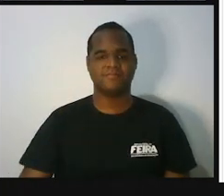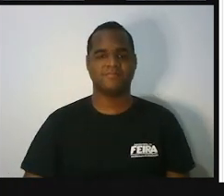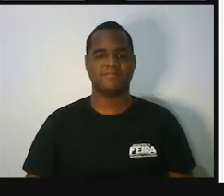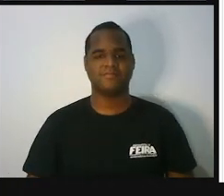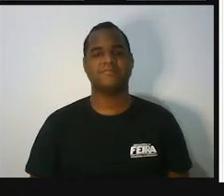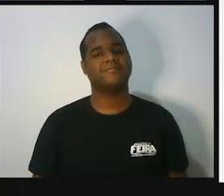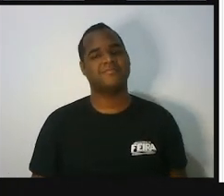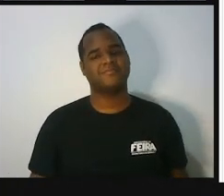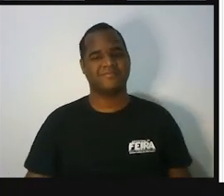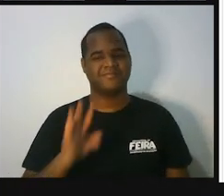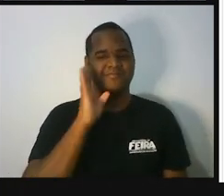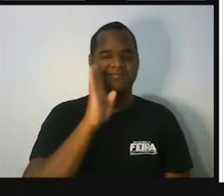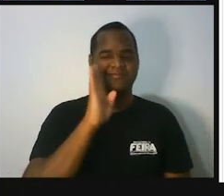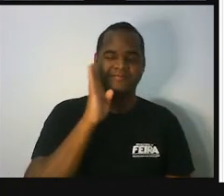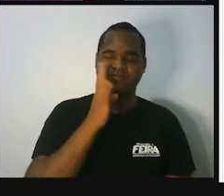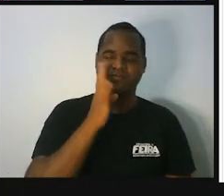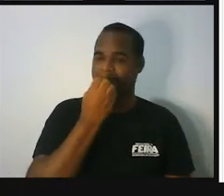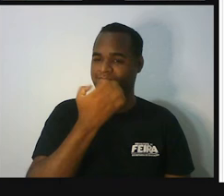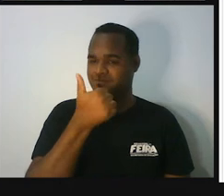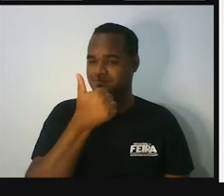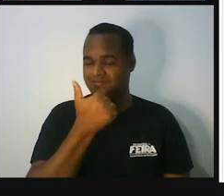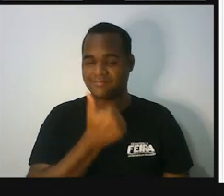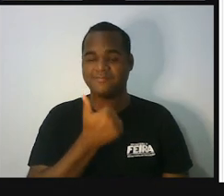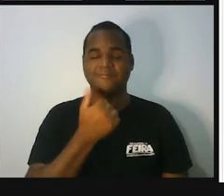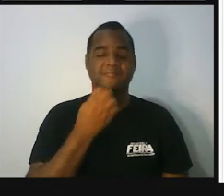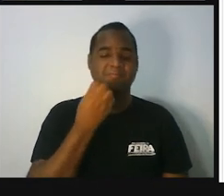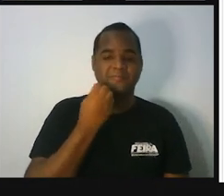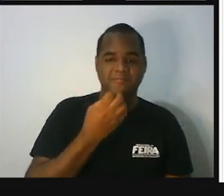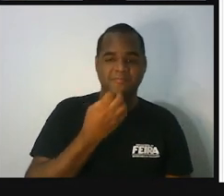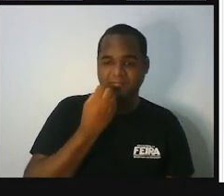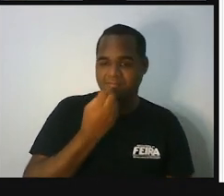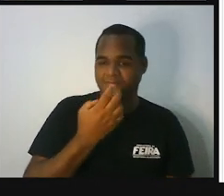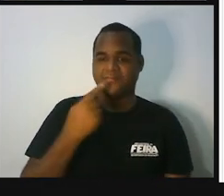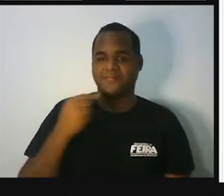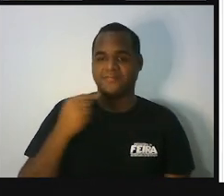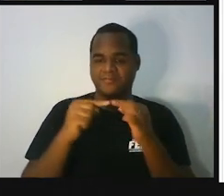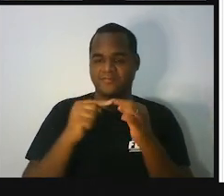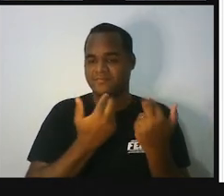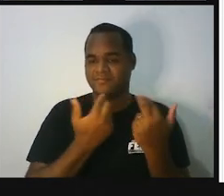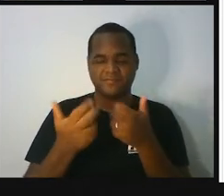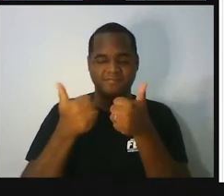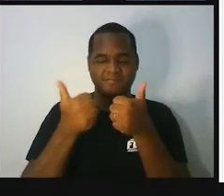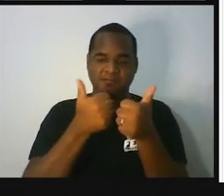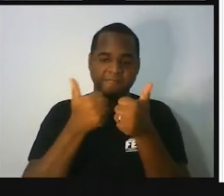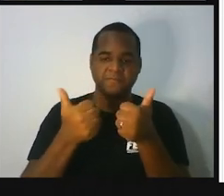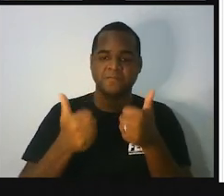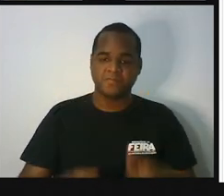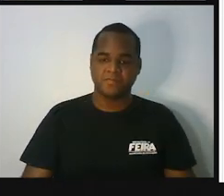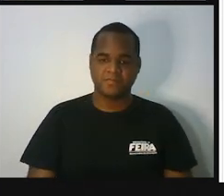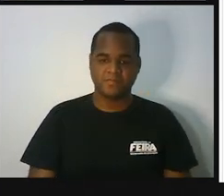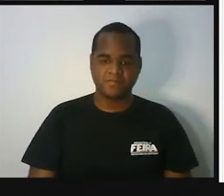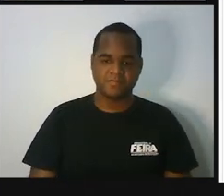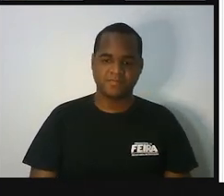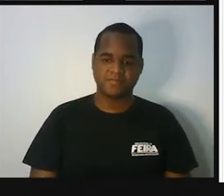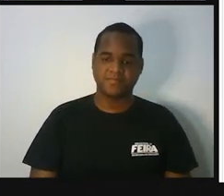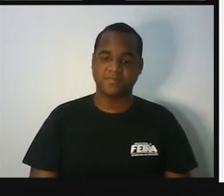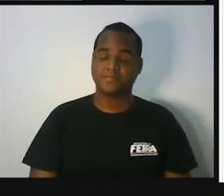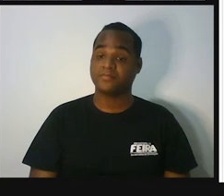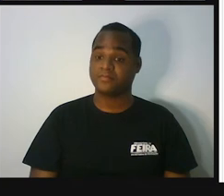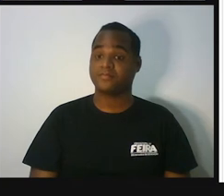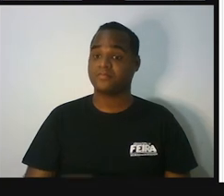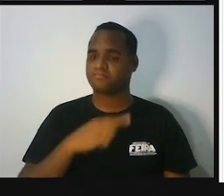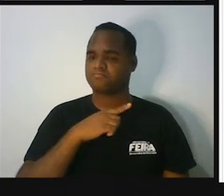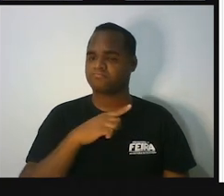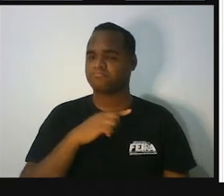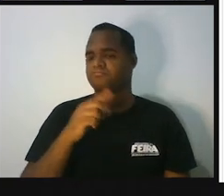Que bacana, é? Que bacana, é isso aí. Bom, só tem mais